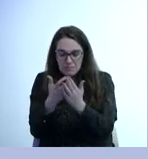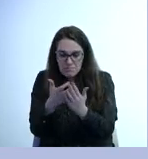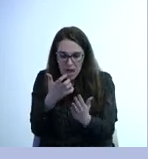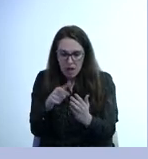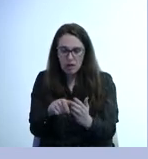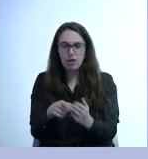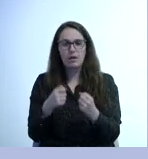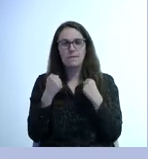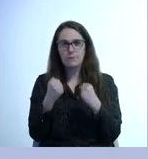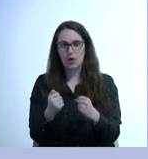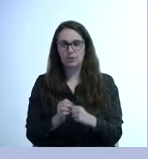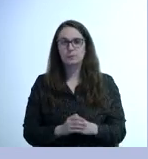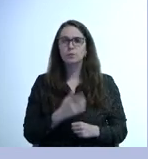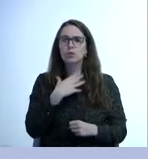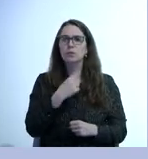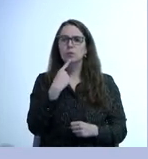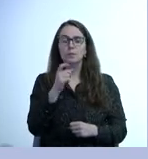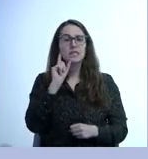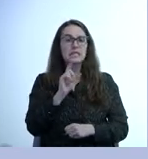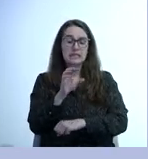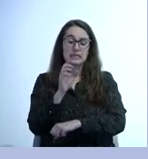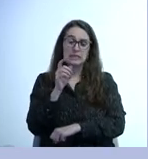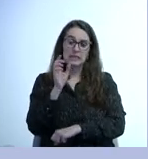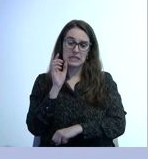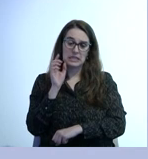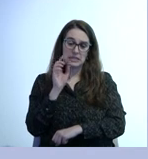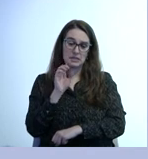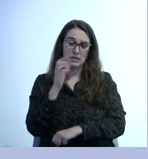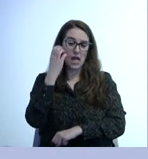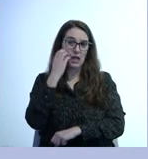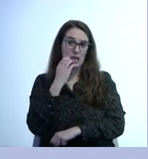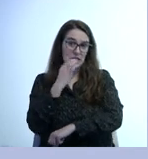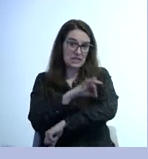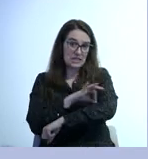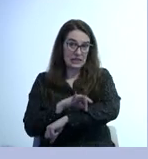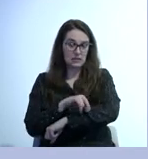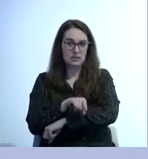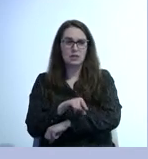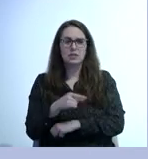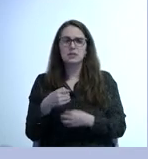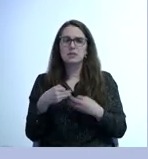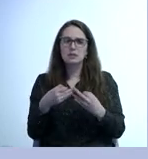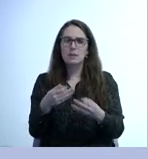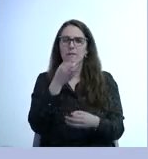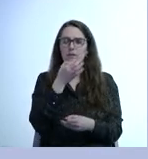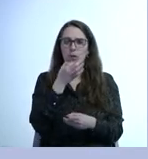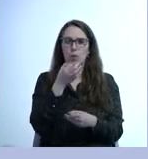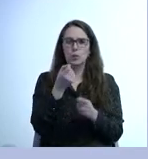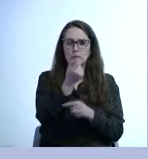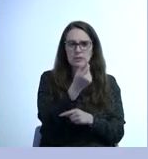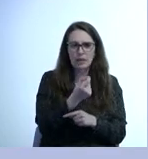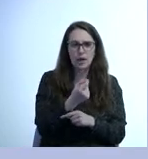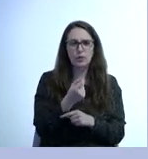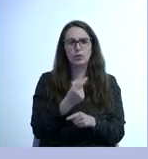Que é bastante relevante. O CISA normalmente sempre falou muito sobre o desenho e sobre a importância do desenho.